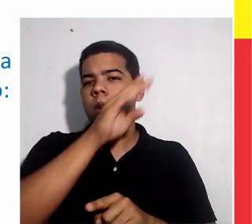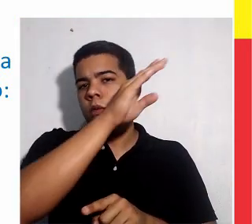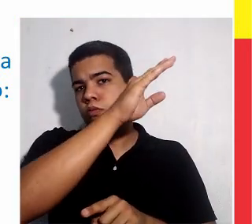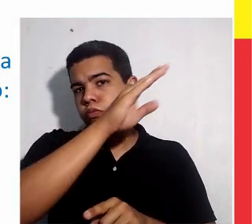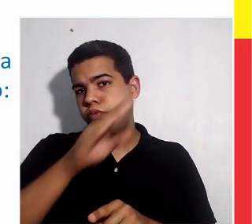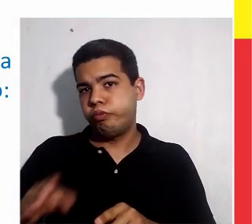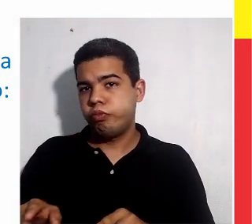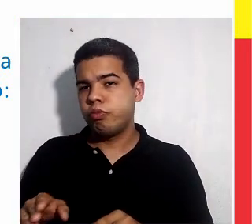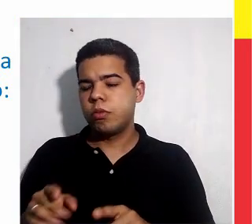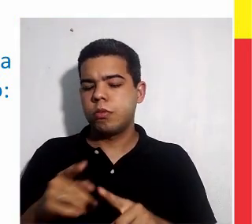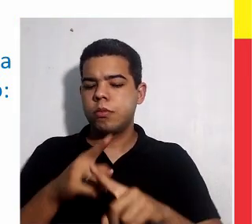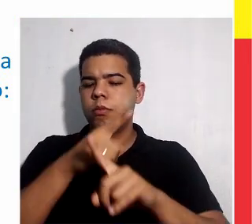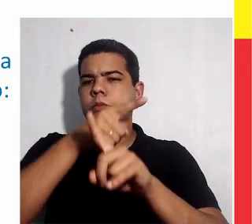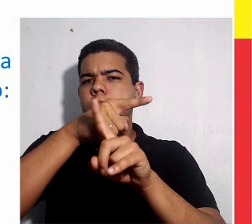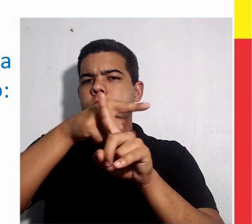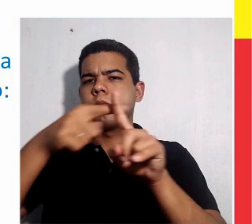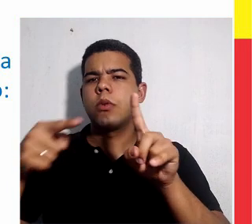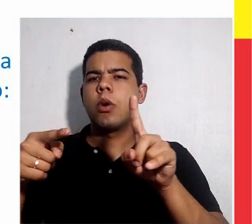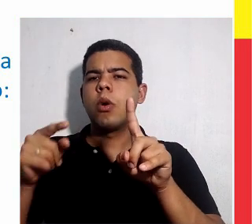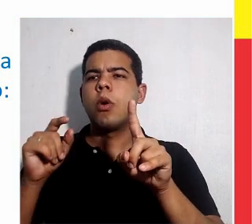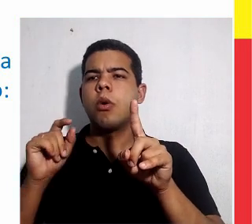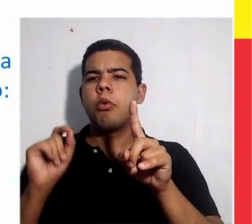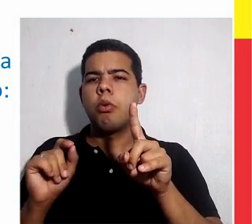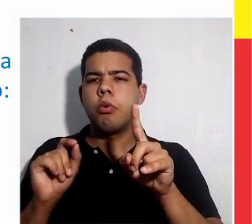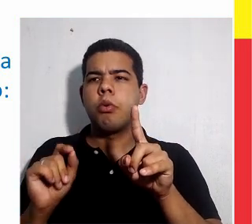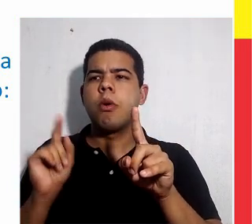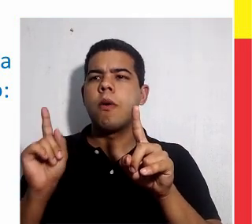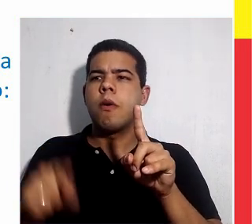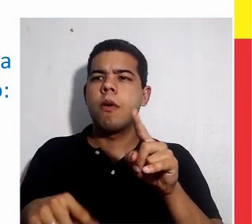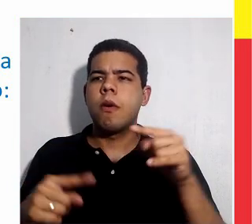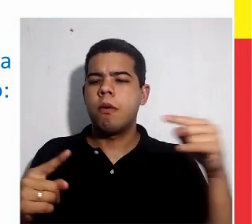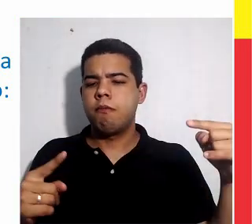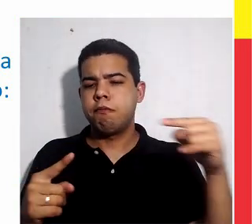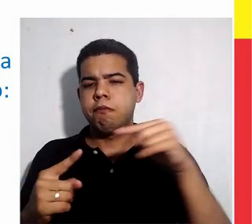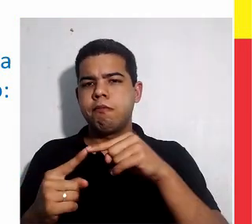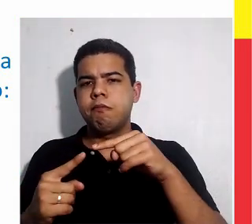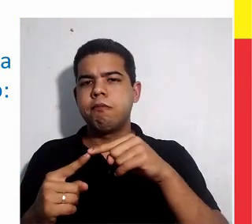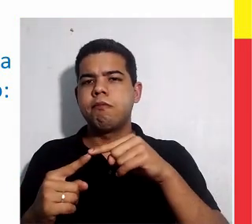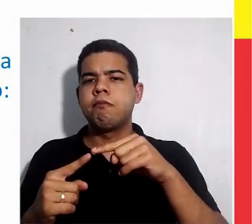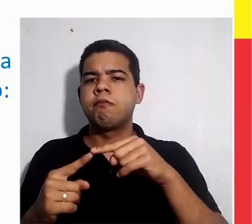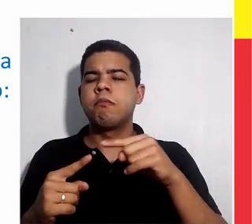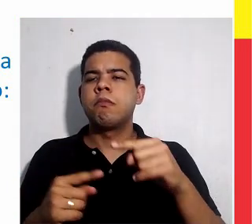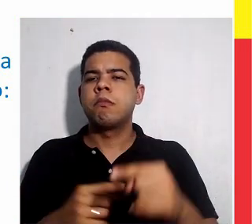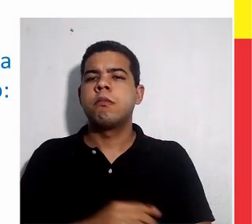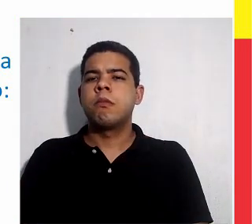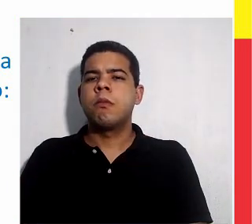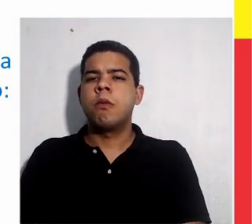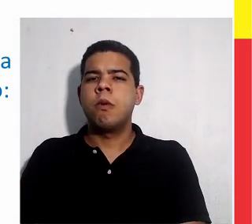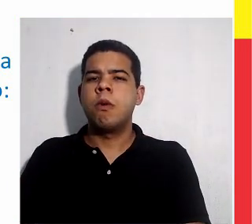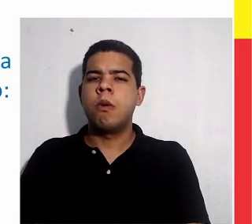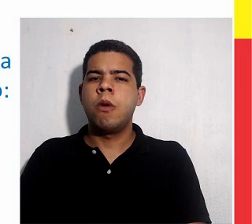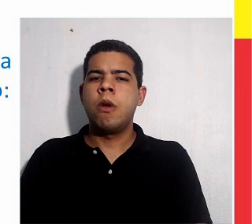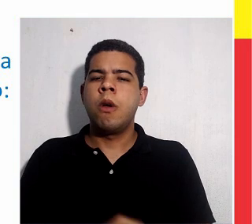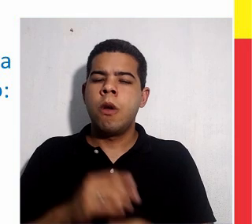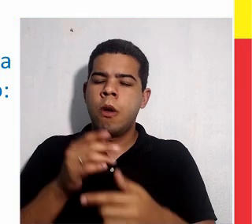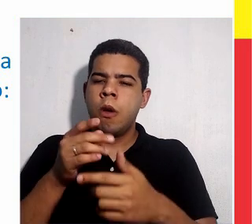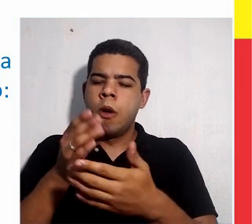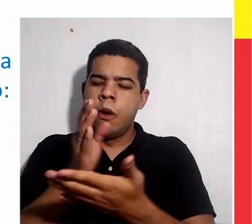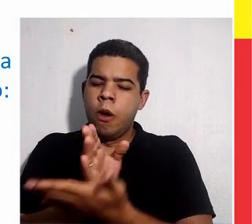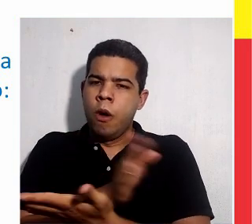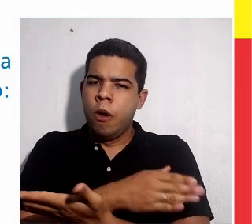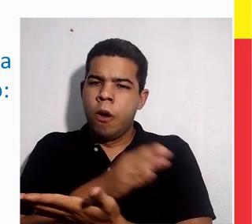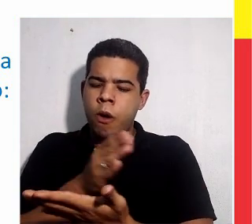passei uma diagonal. Essa diagonal é o segmento que está ligando os vértices opostos ali. E ele vai